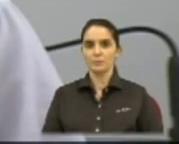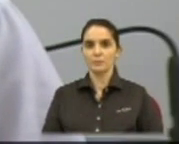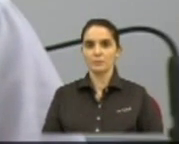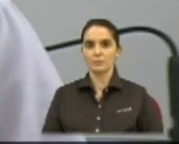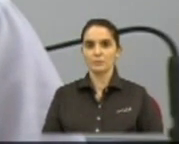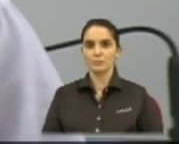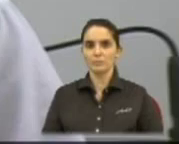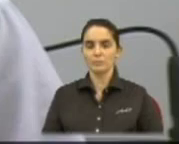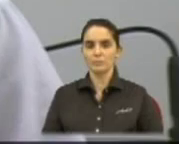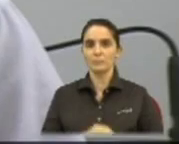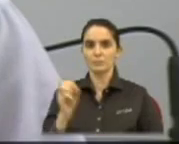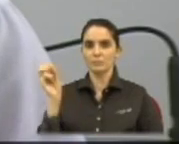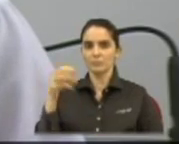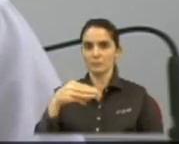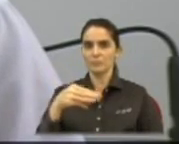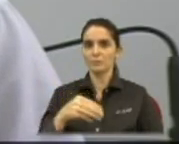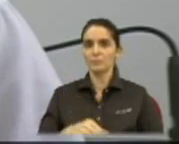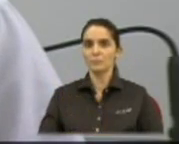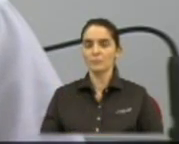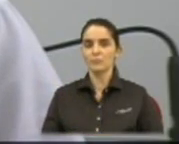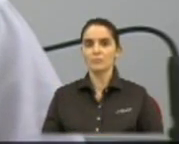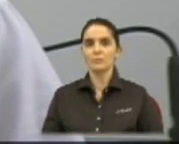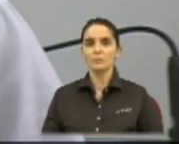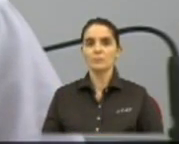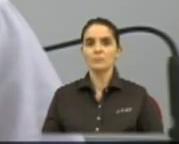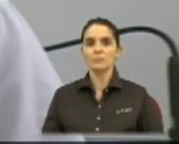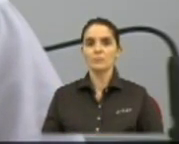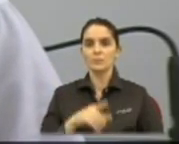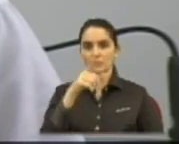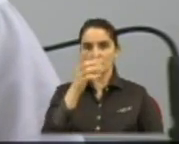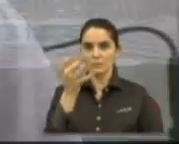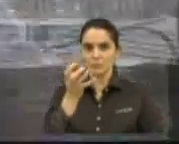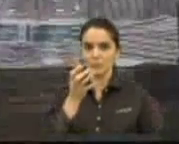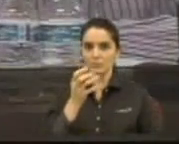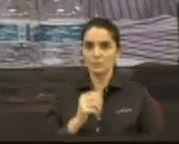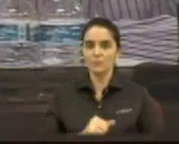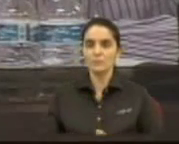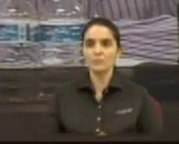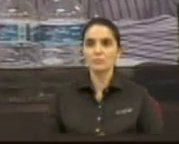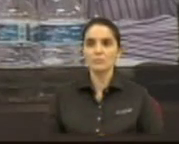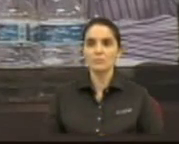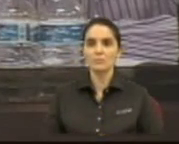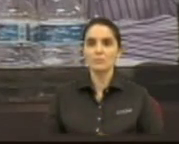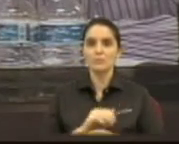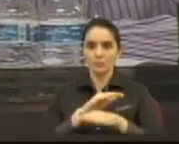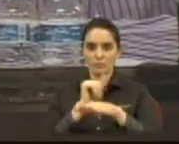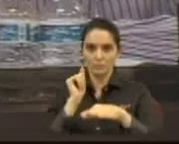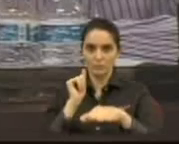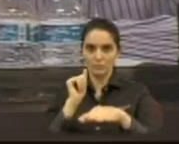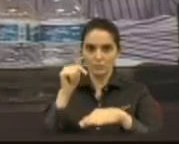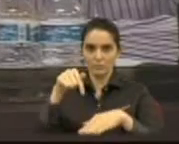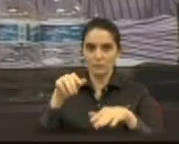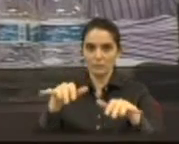presidência concede, caso queira chamá-la, aqui no plenário mesmo. Ok?